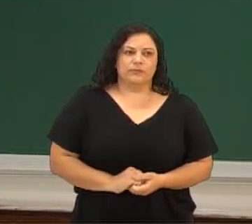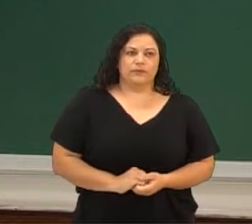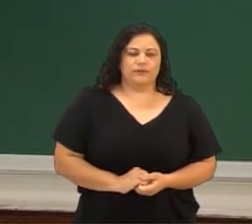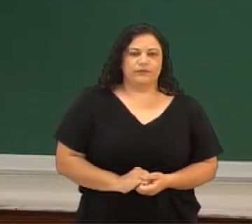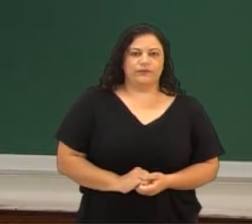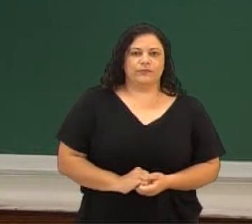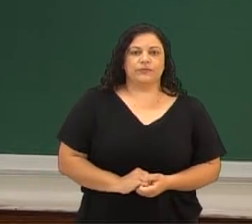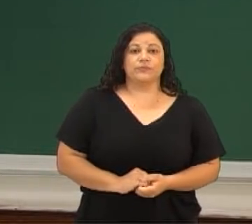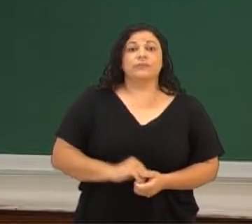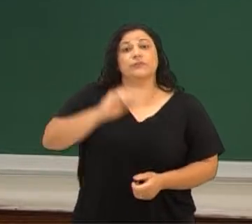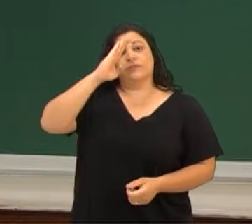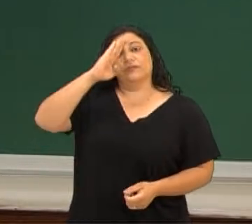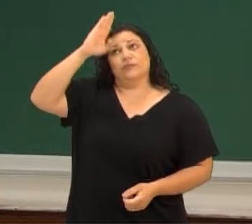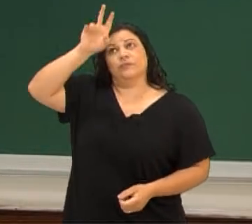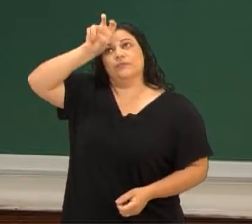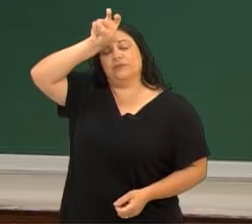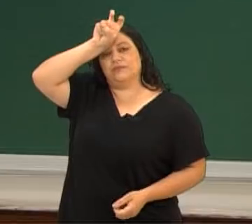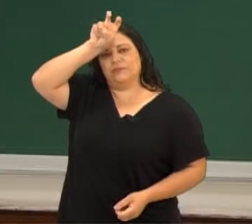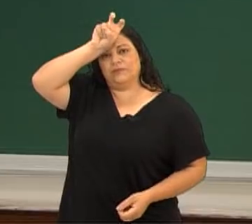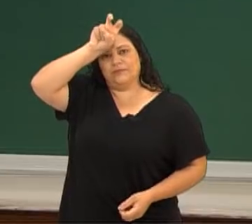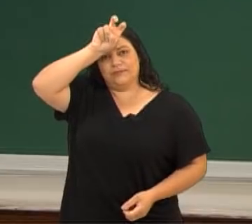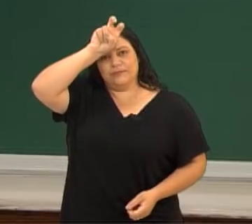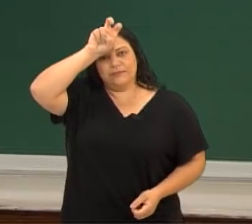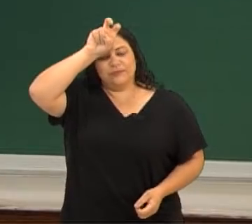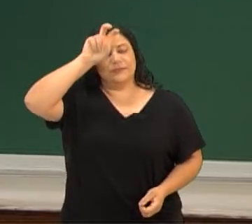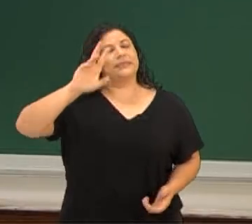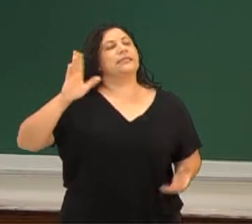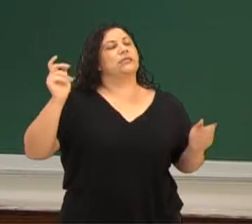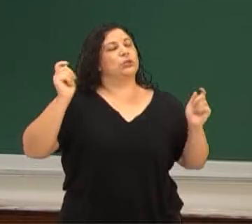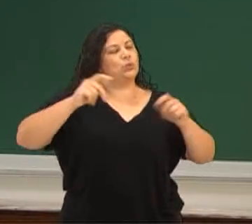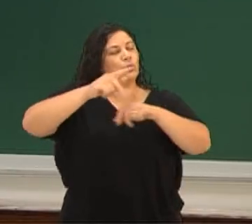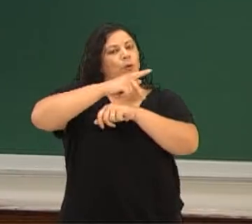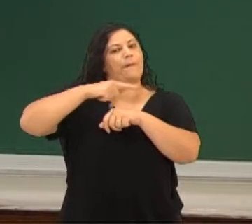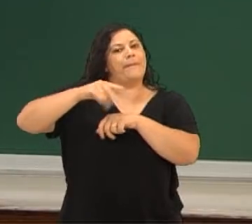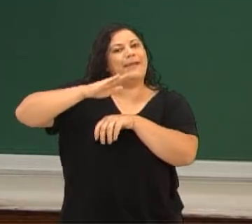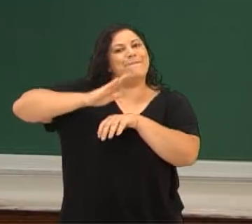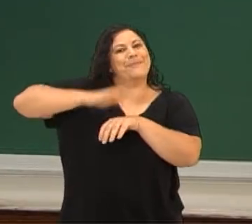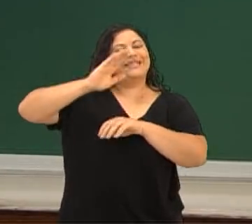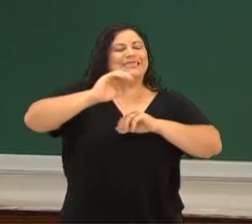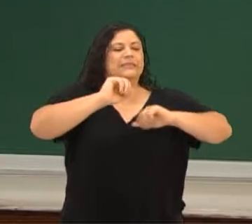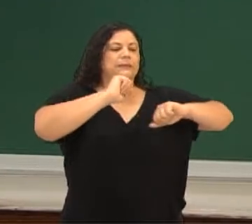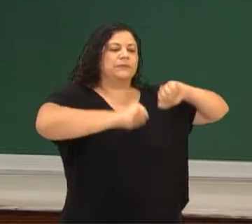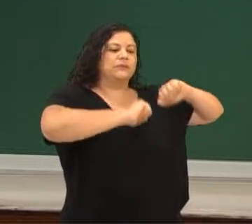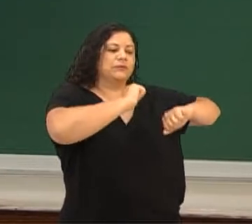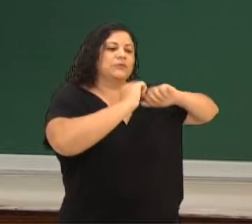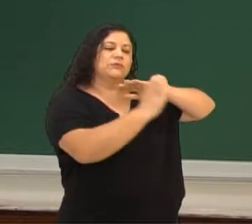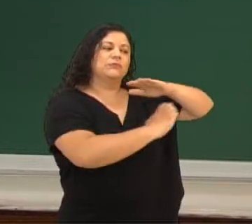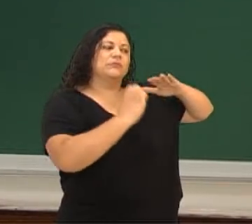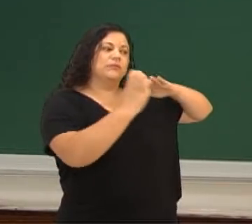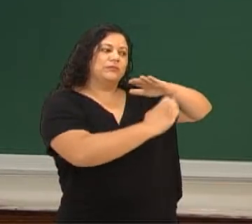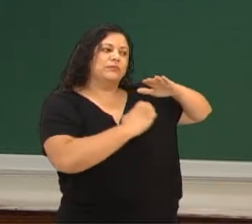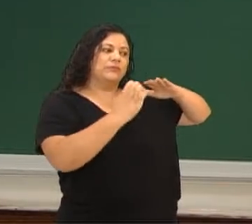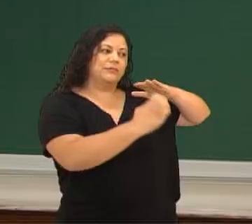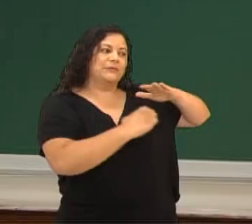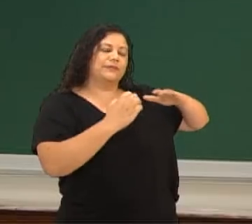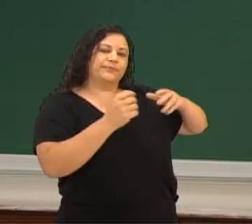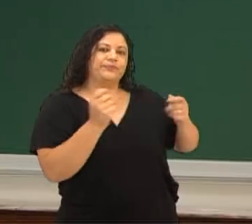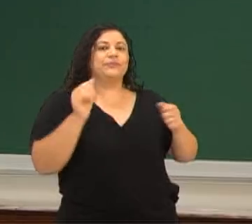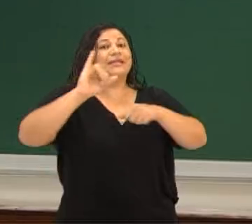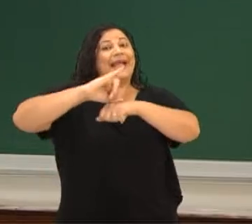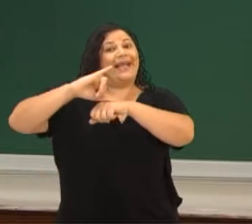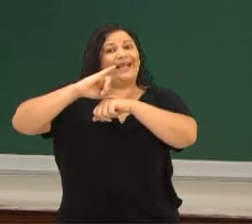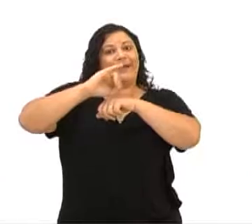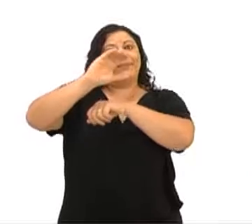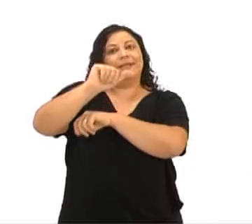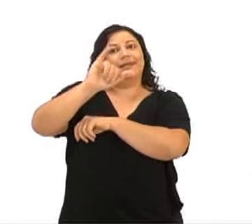Um dos destaques aí é o Egito, né, por ser um dos países mais industrializados, né? A capital é o